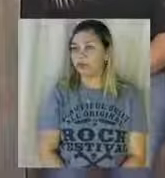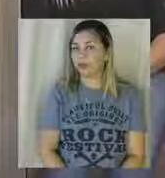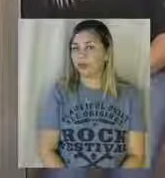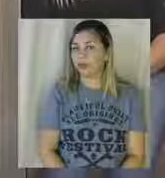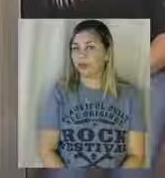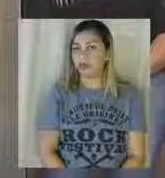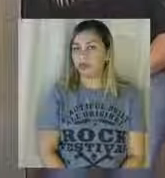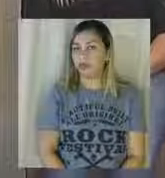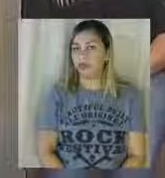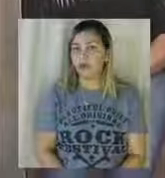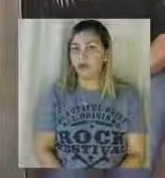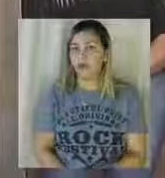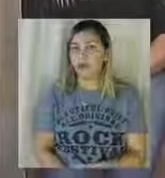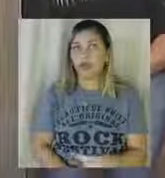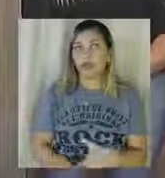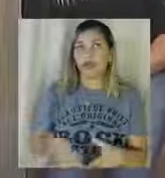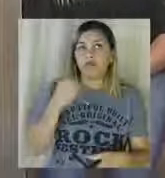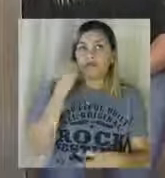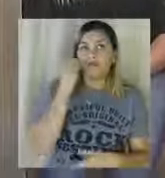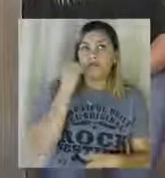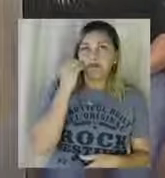Foi uma experiência